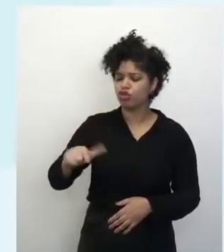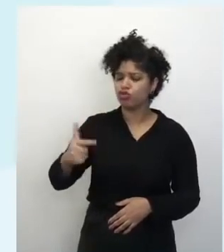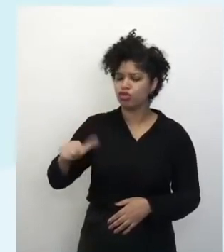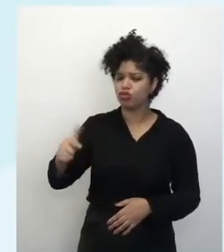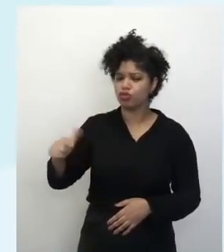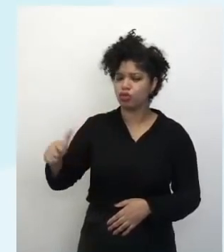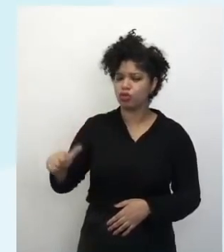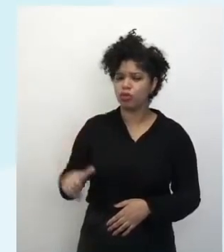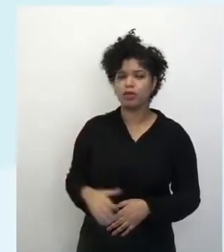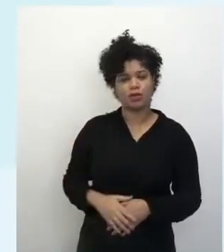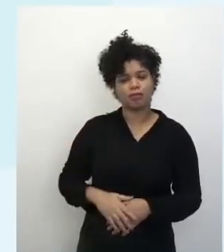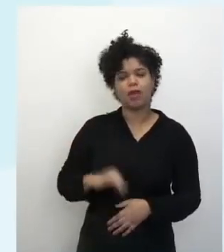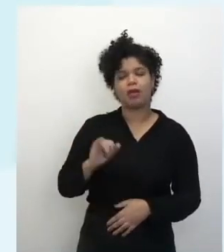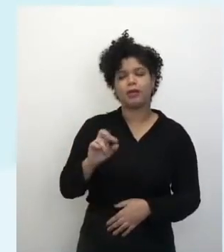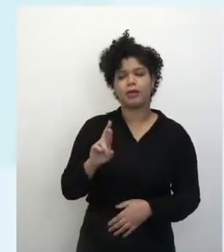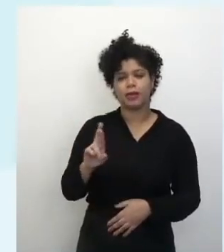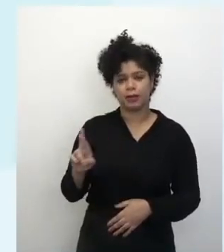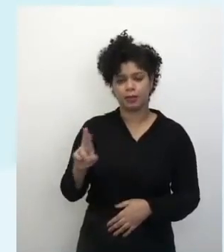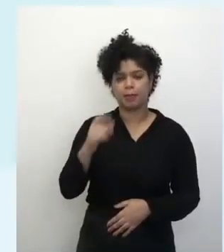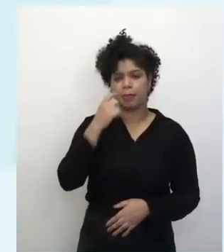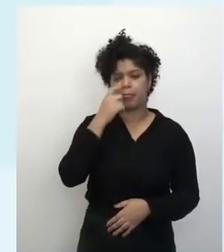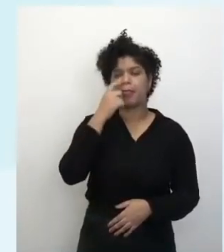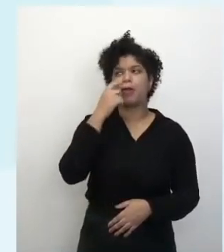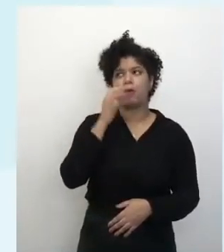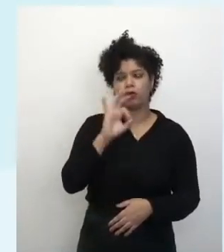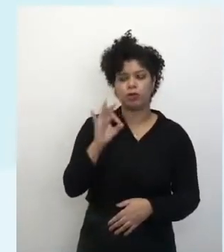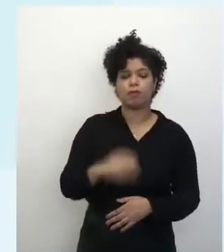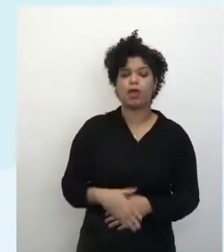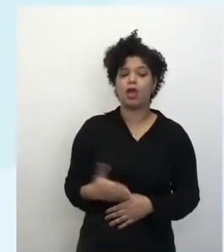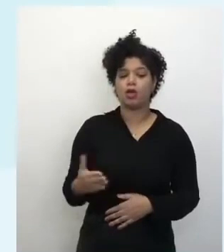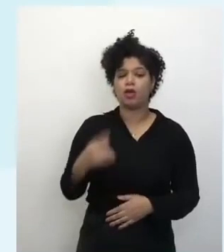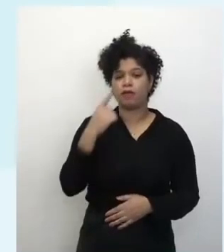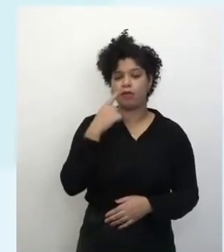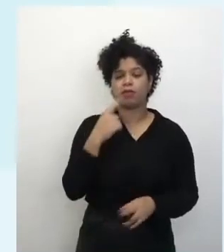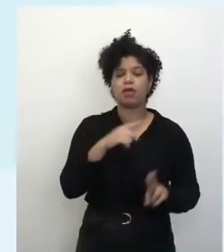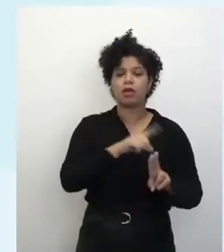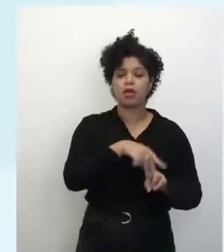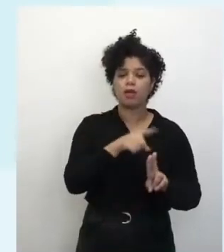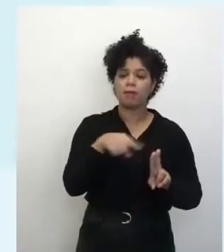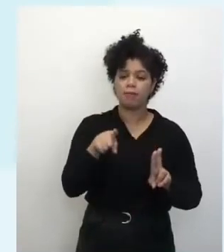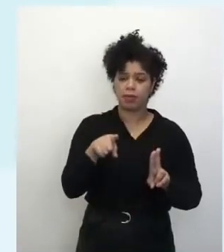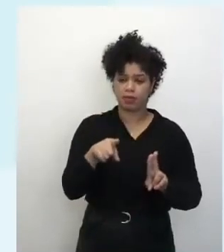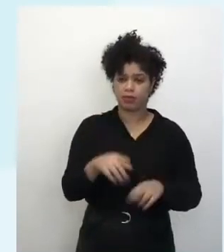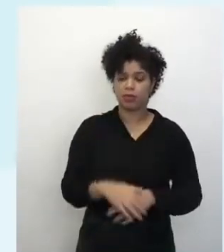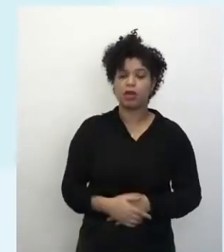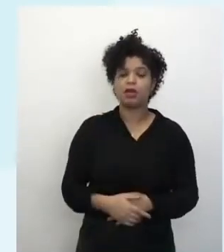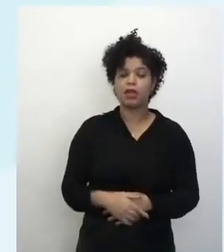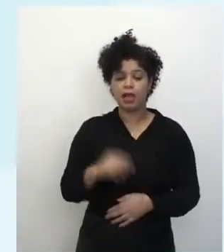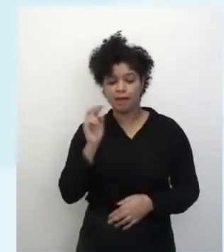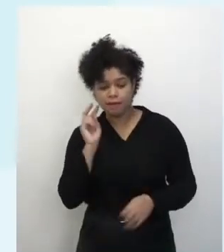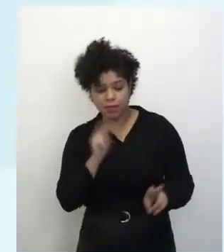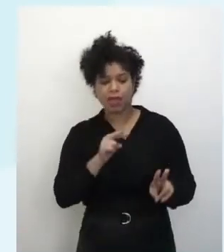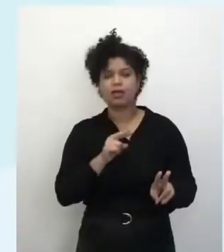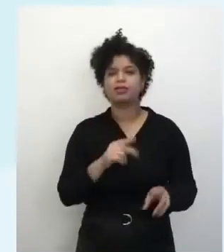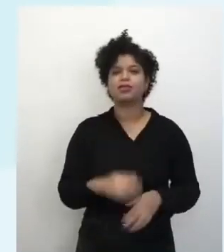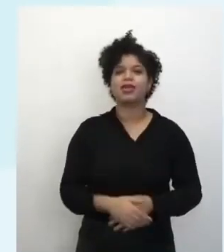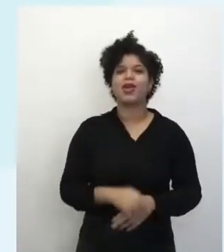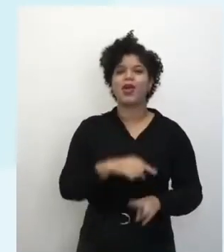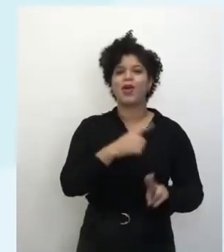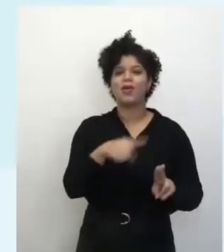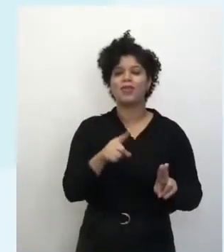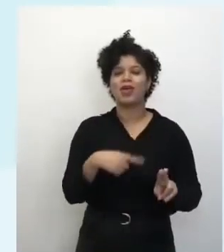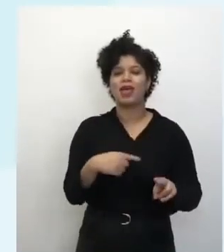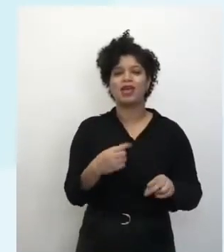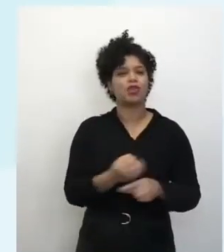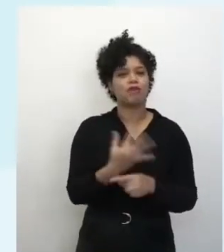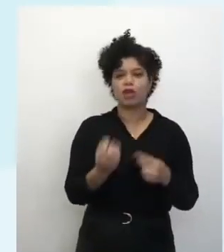um irracional. Ah, legal. Pi. O pi de cara, eu tenho que saber, apareceu o pi no meio da conta, numa